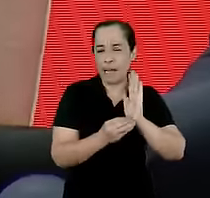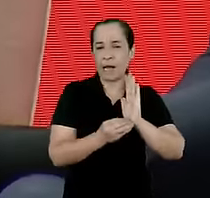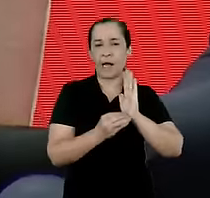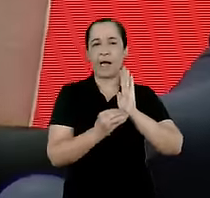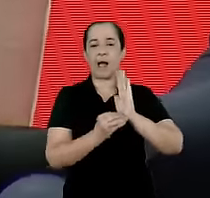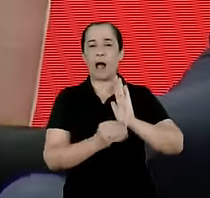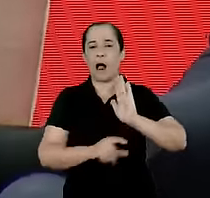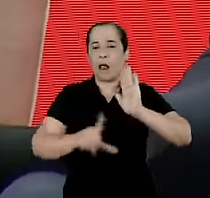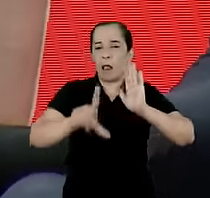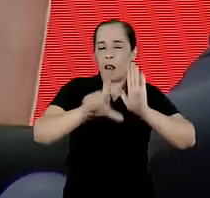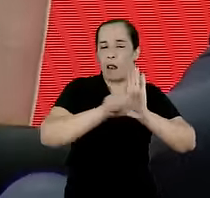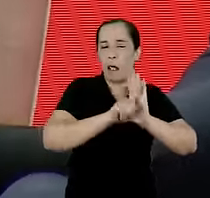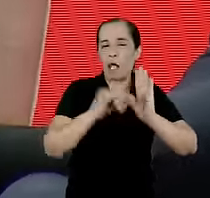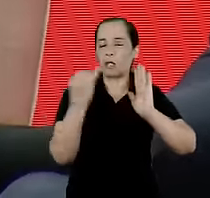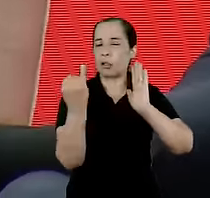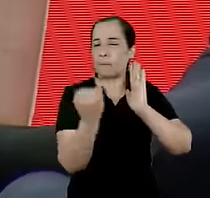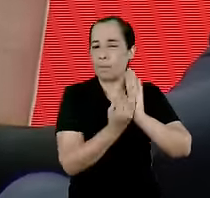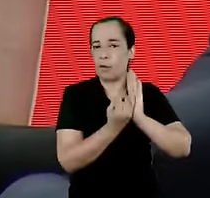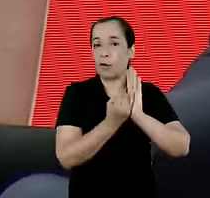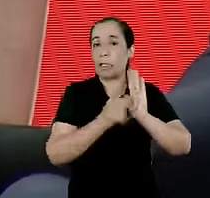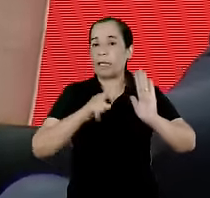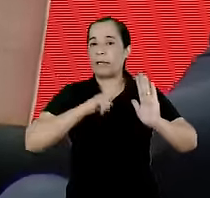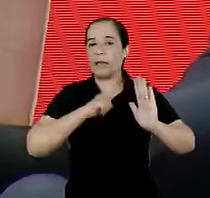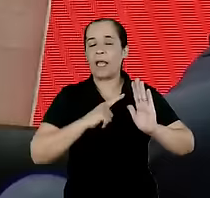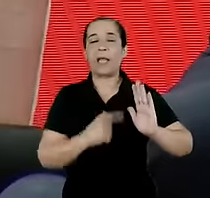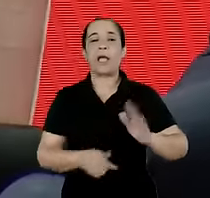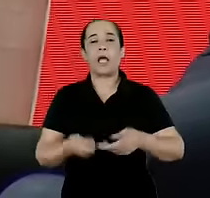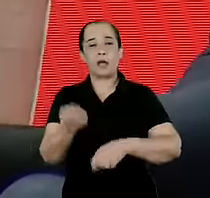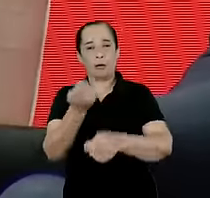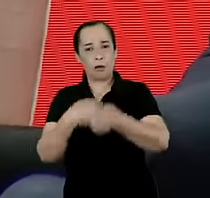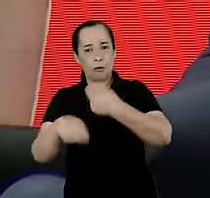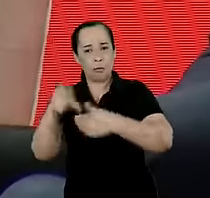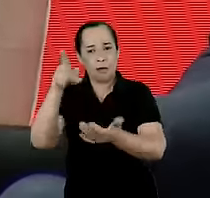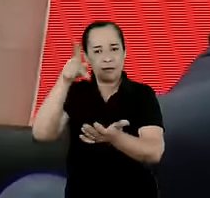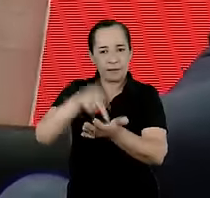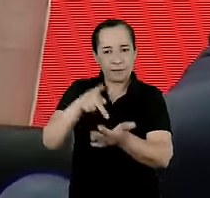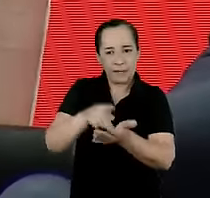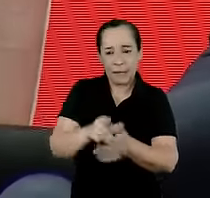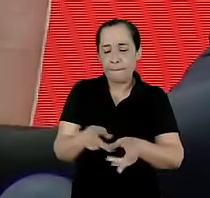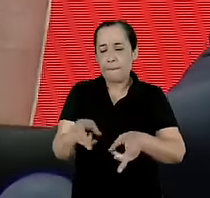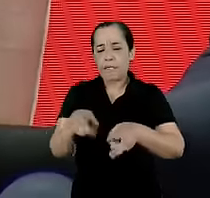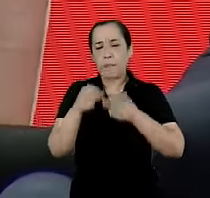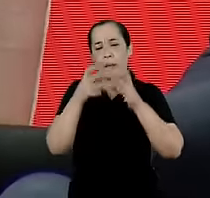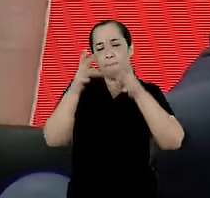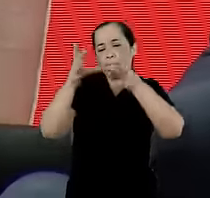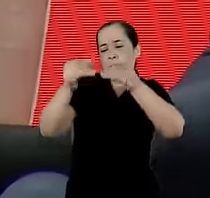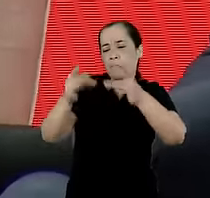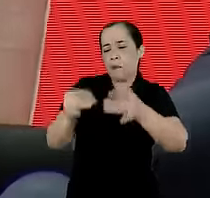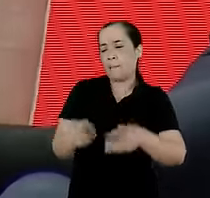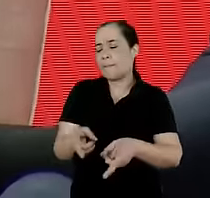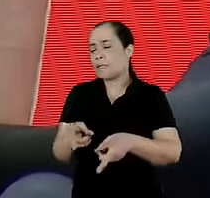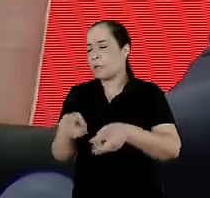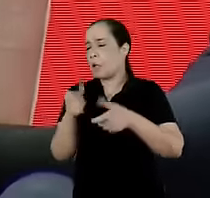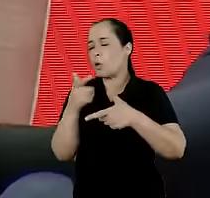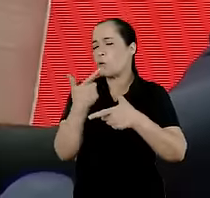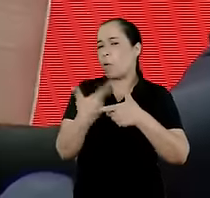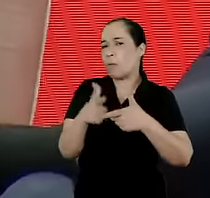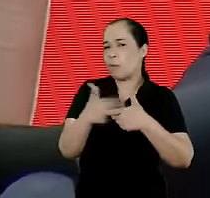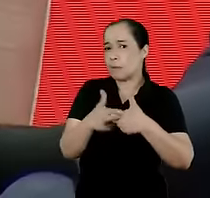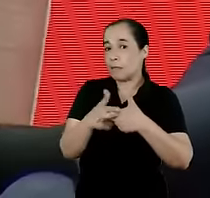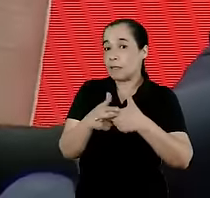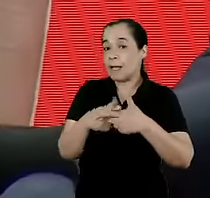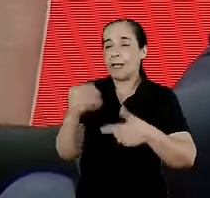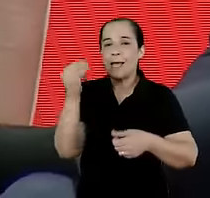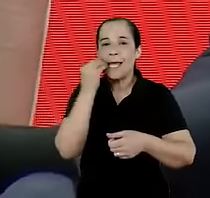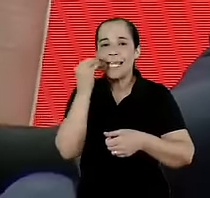objetivo de cair na economia real olhar os detalhes ver o que não tá funcionando e tentar tornar a economia